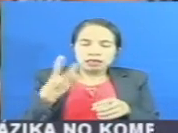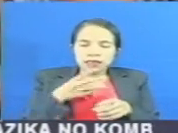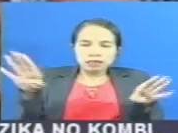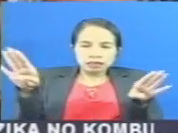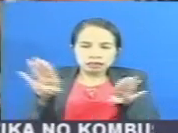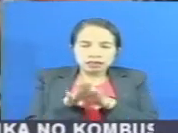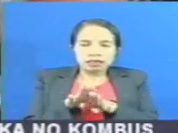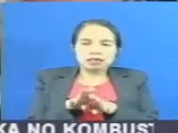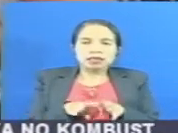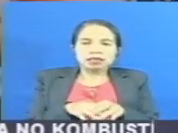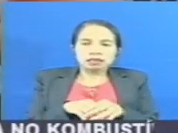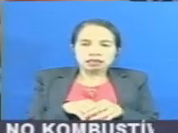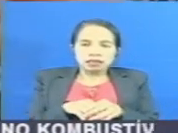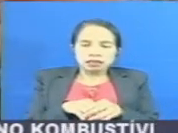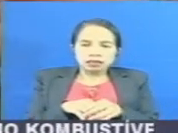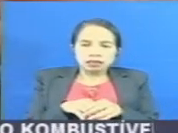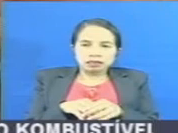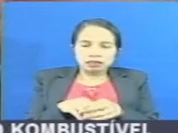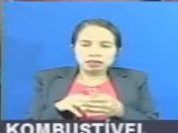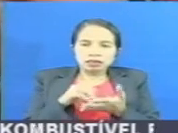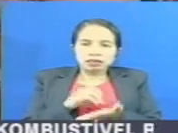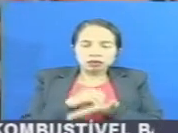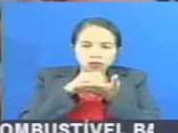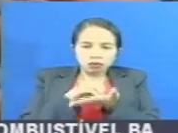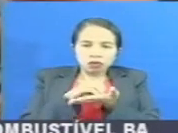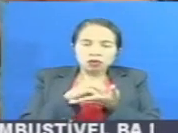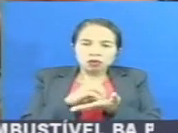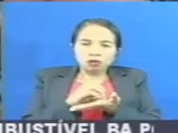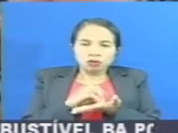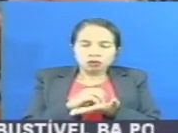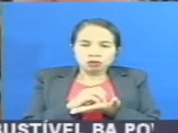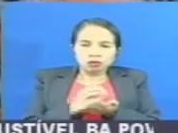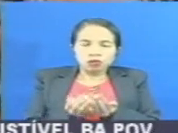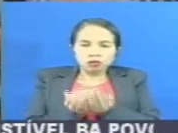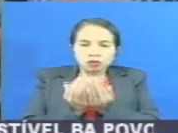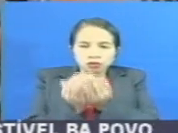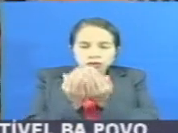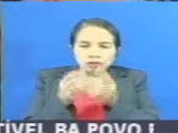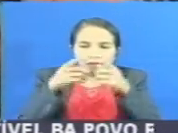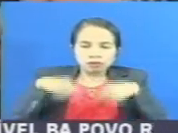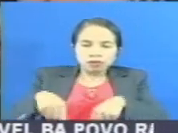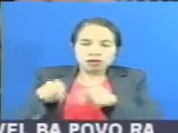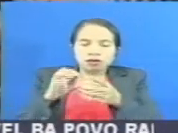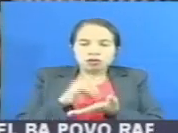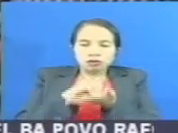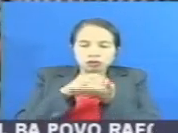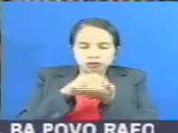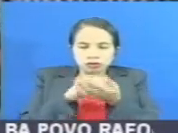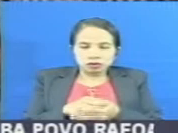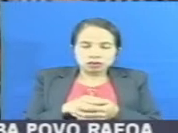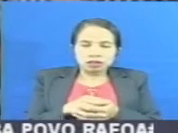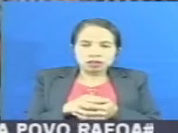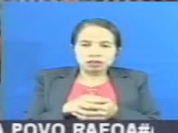movimento transporte marítimo para o Cuxi. Ada lah, orang sih kawat tuan bah. Itu niya movimento ni lah,